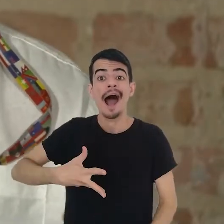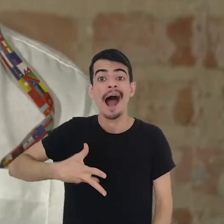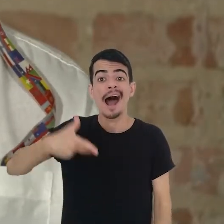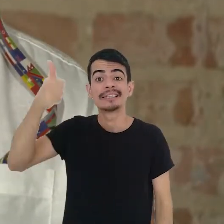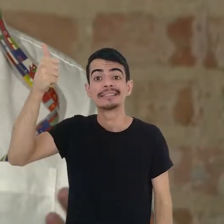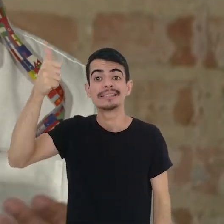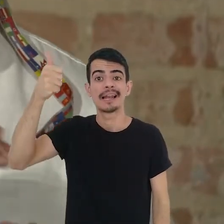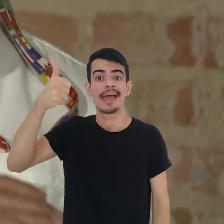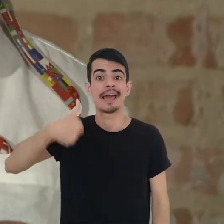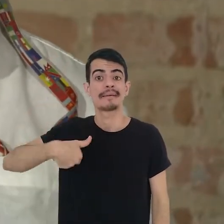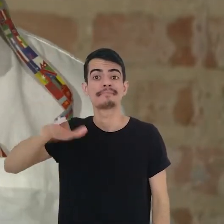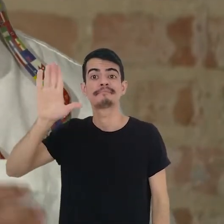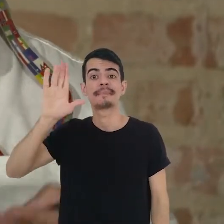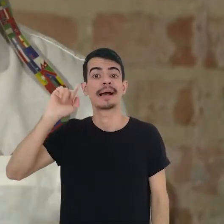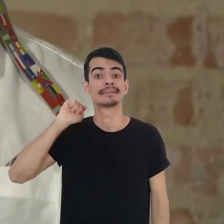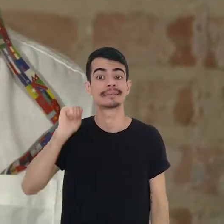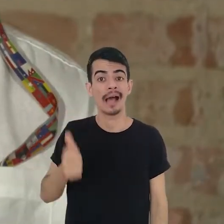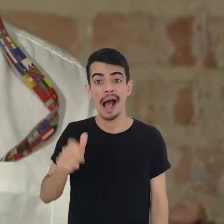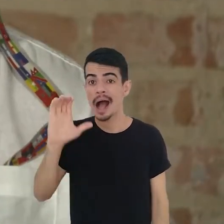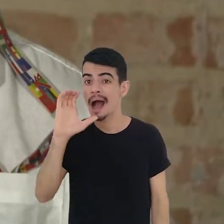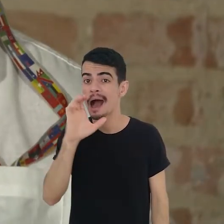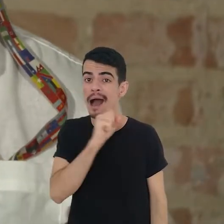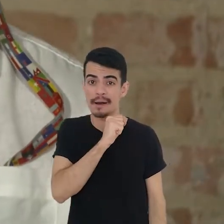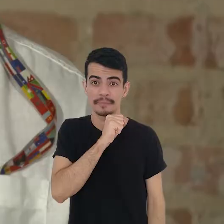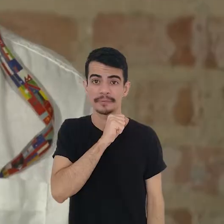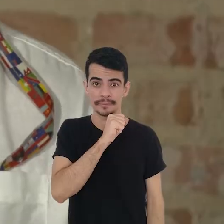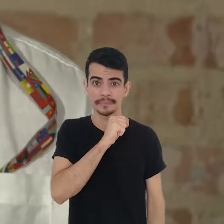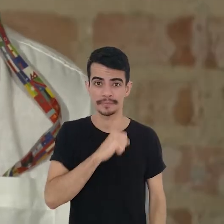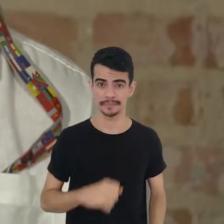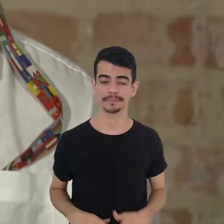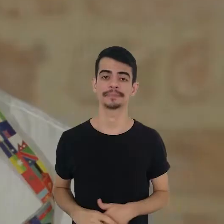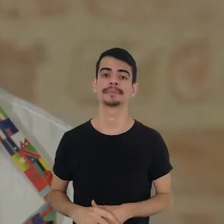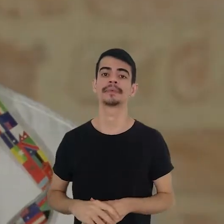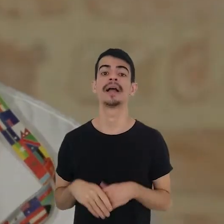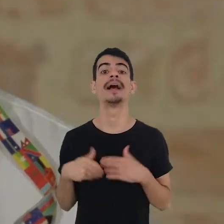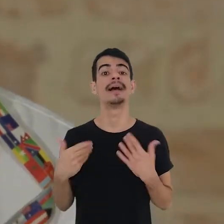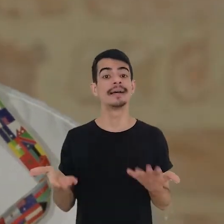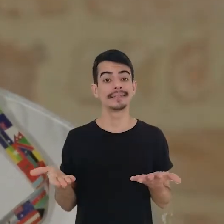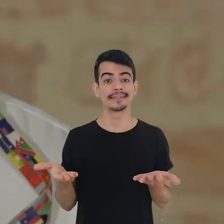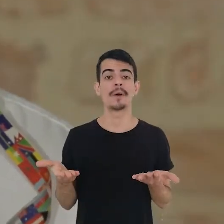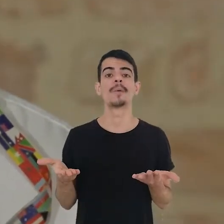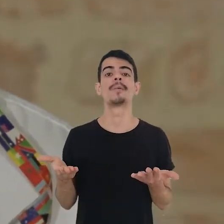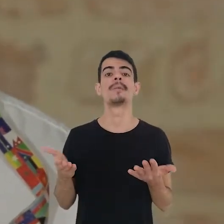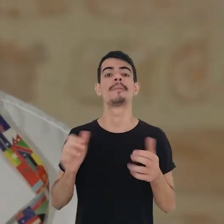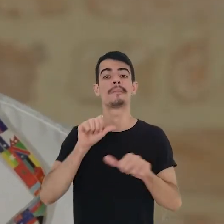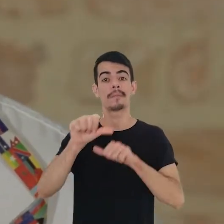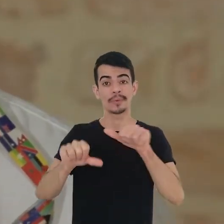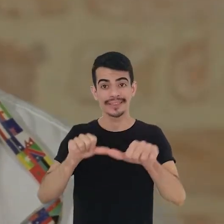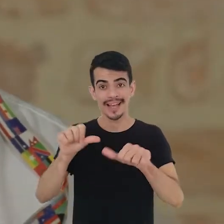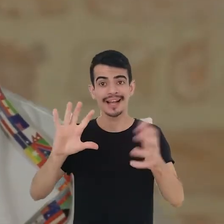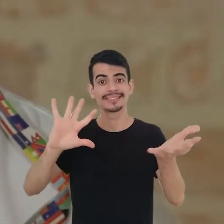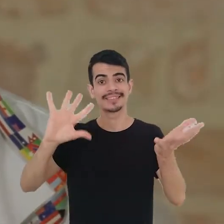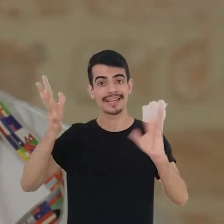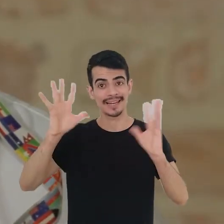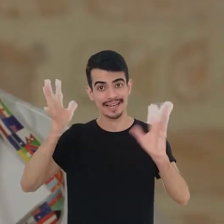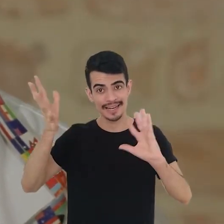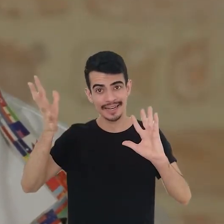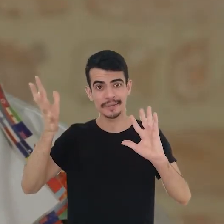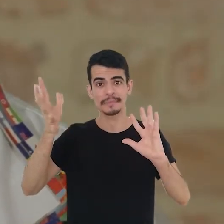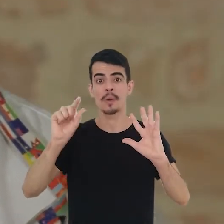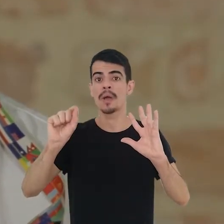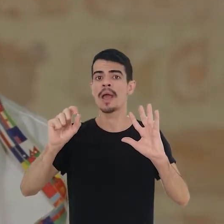acelerando os processos. Nós estamos acelerando os processos biogeoquímicos. Então, as mudanças climáticas, ela não